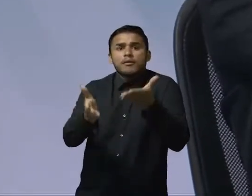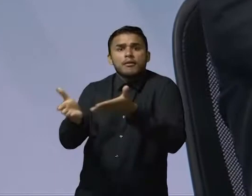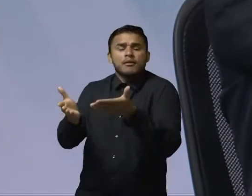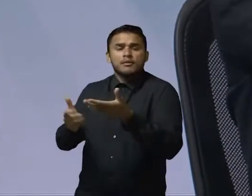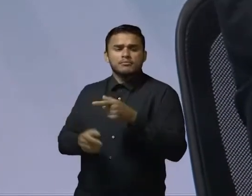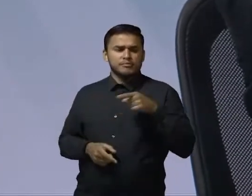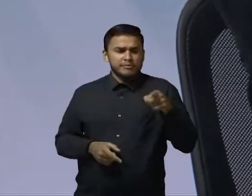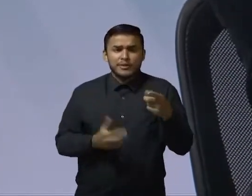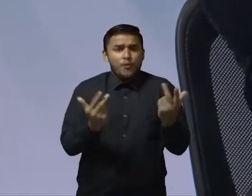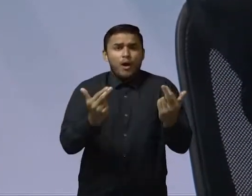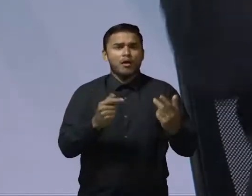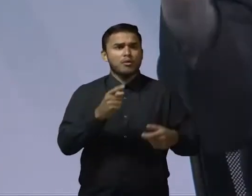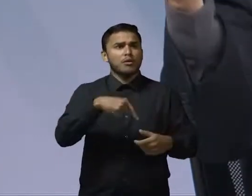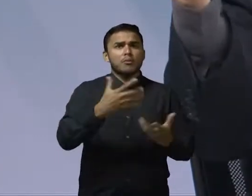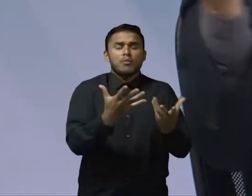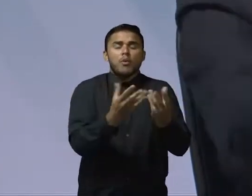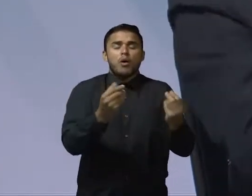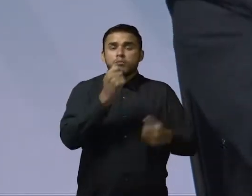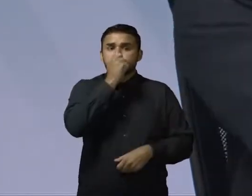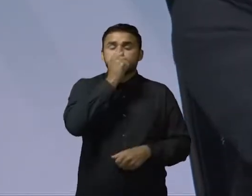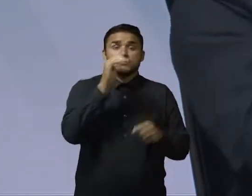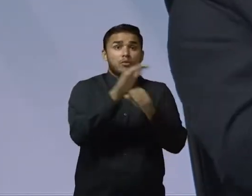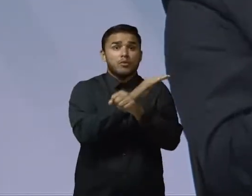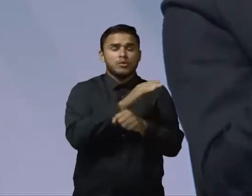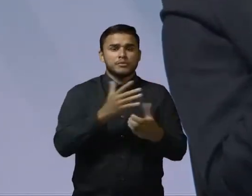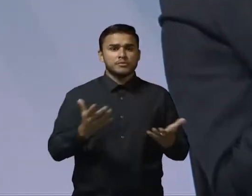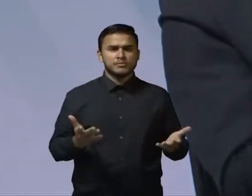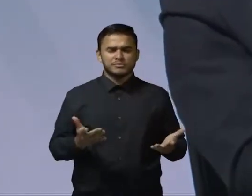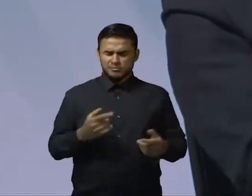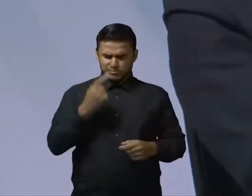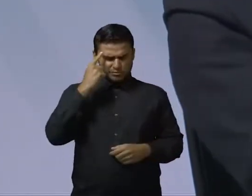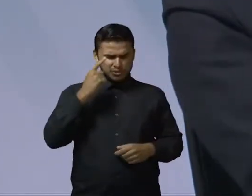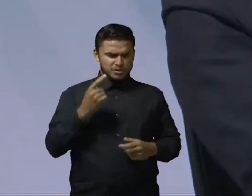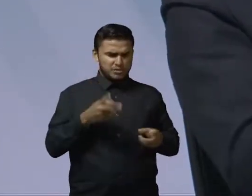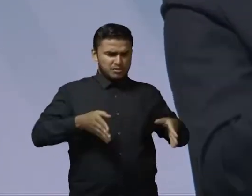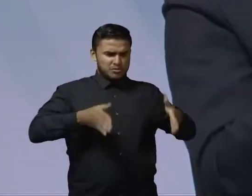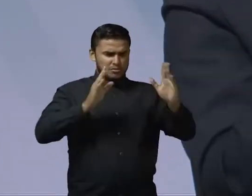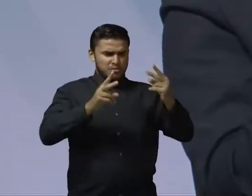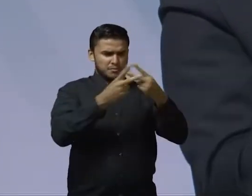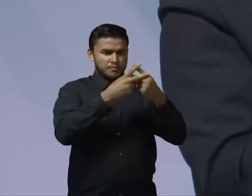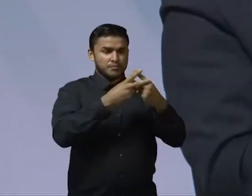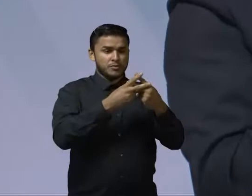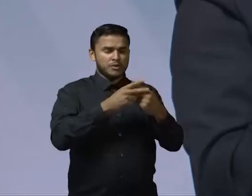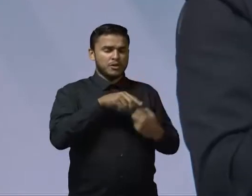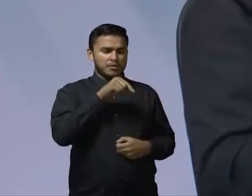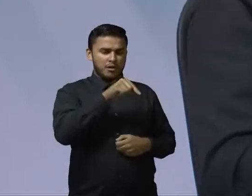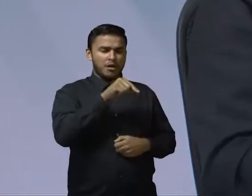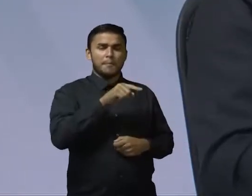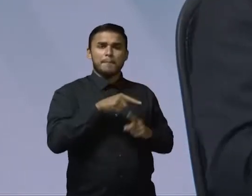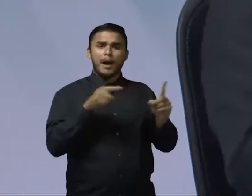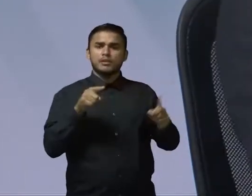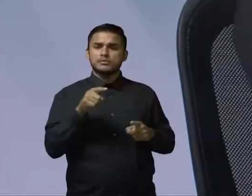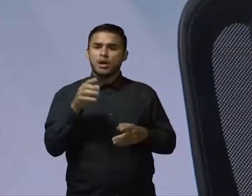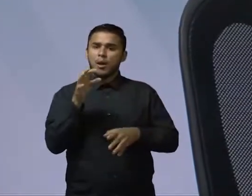ele aumentou muito. Então, esse descompasso, né, tanto que